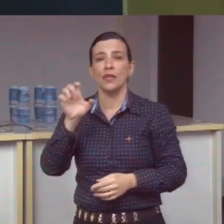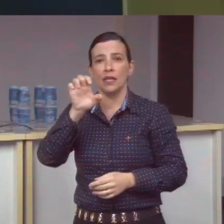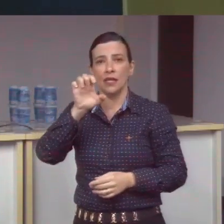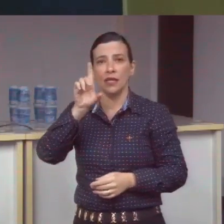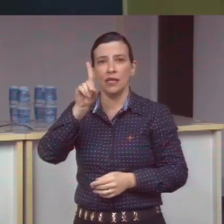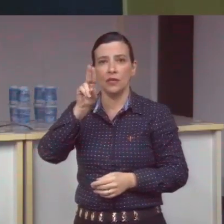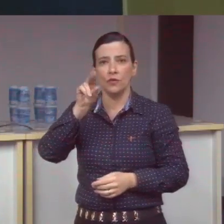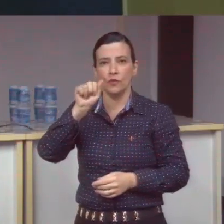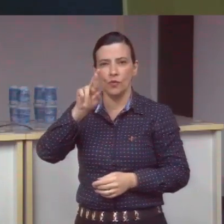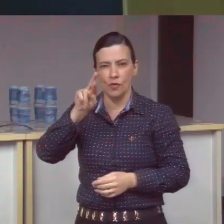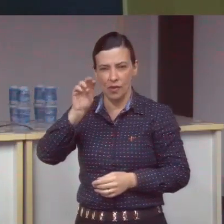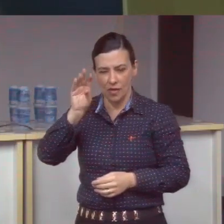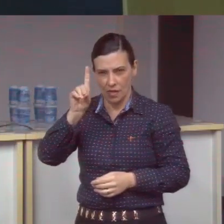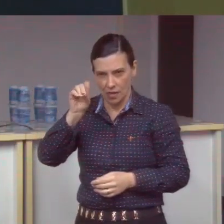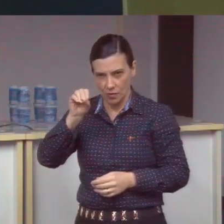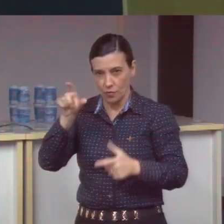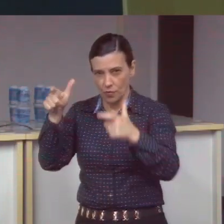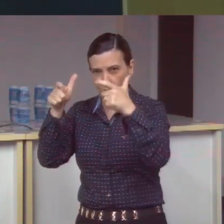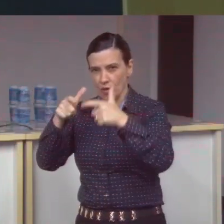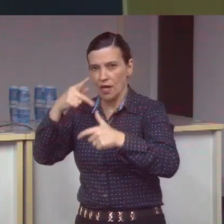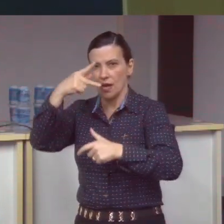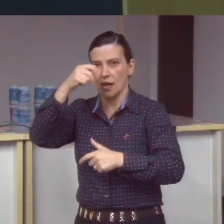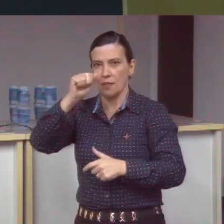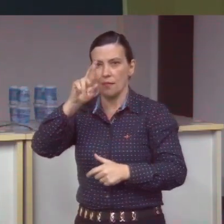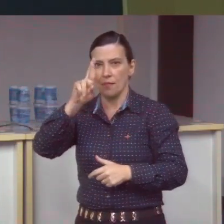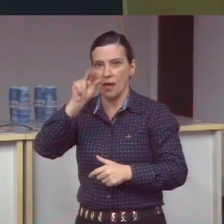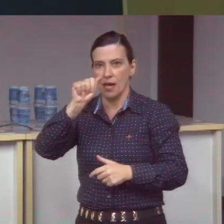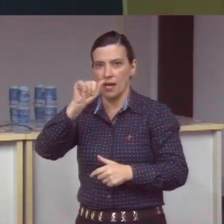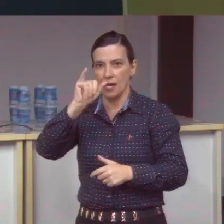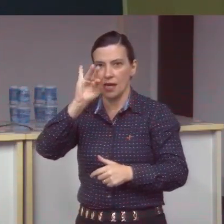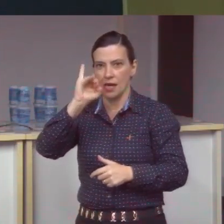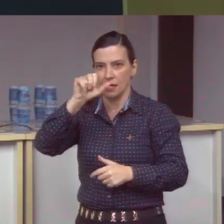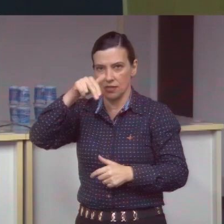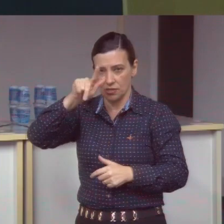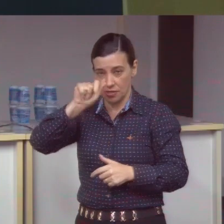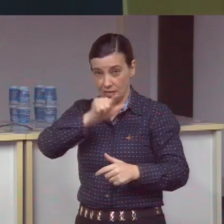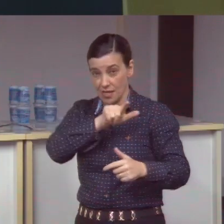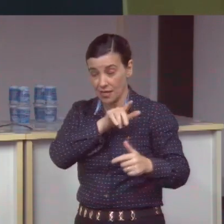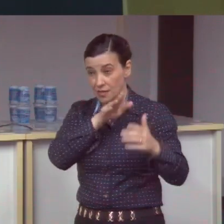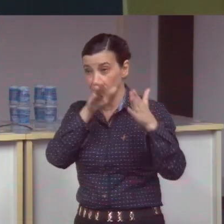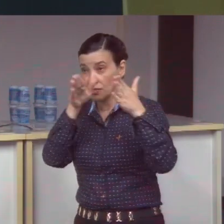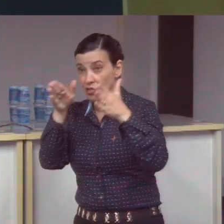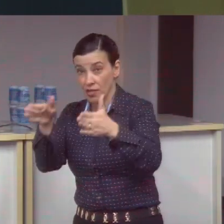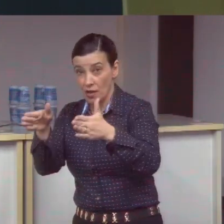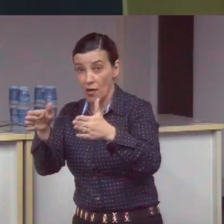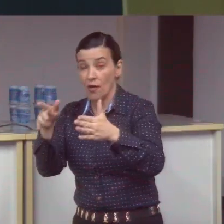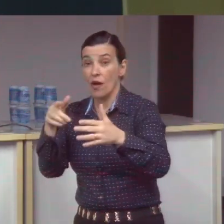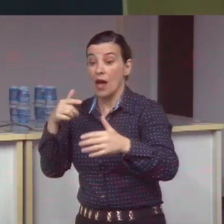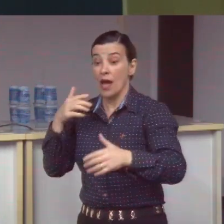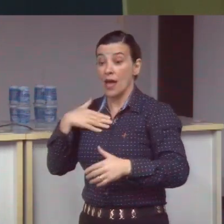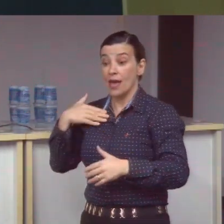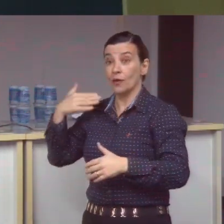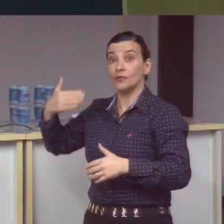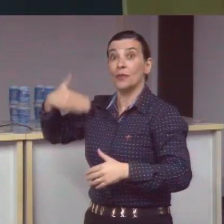Paraitinga, acho que eu cheguei lá depois que a água tinha baixado. A pedido da secretária da